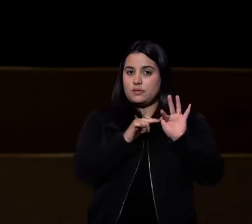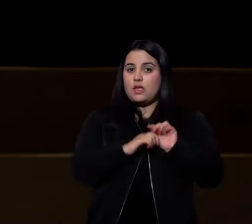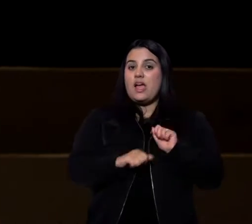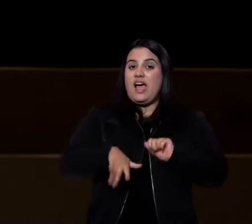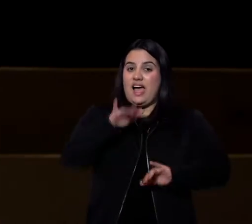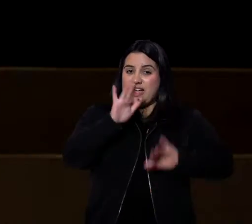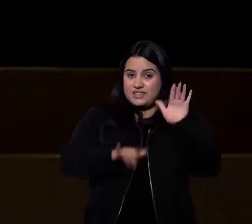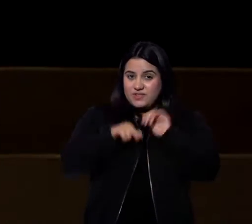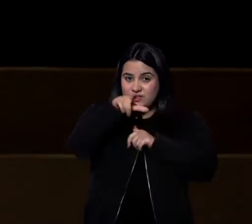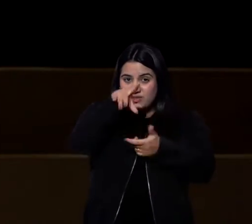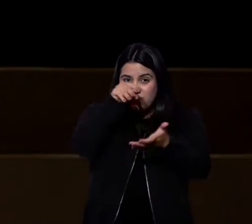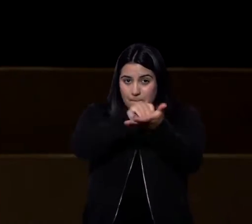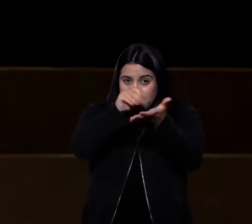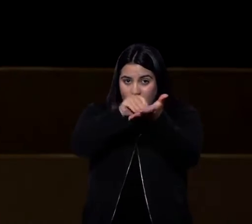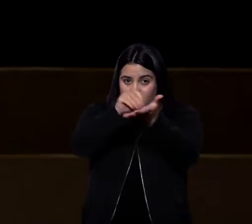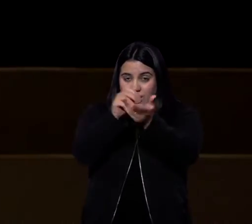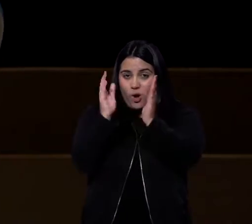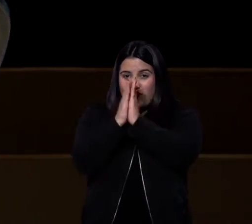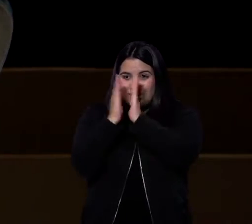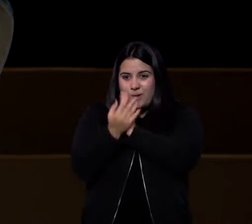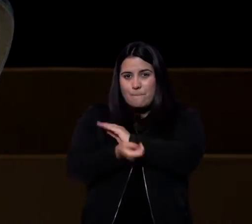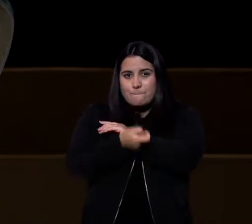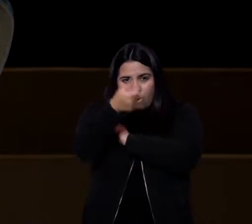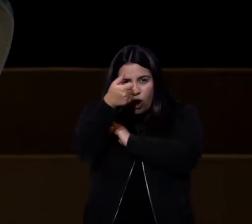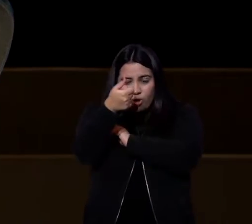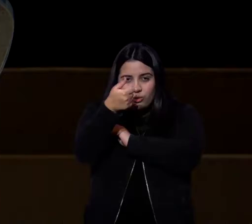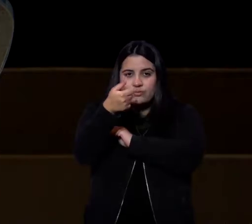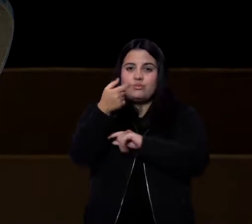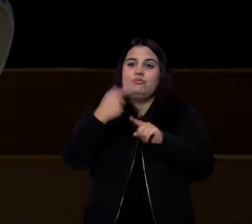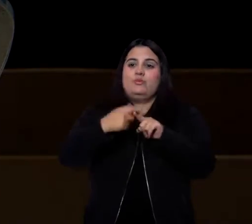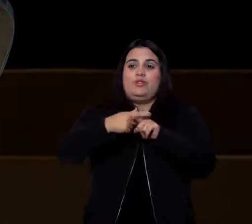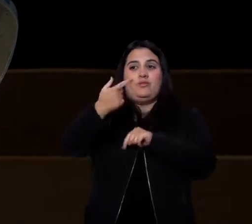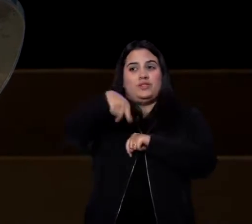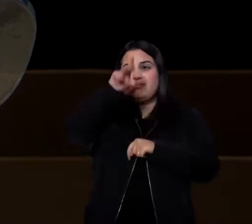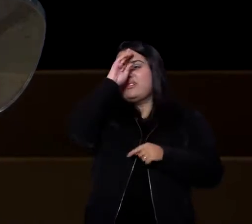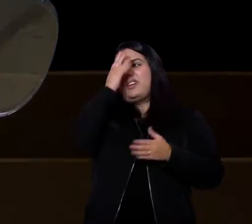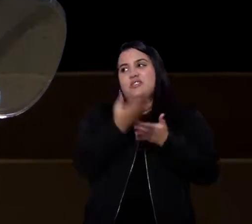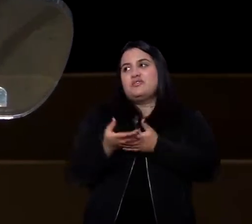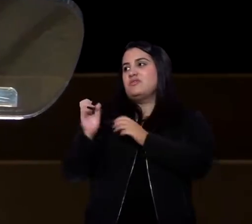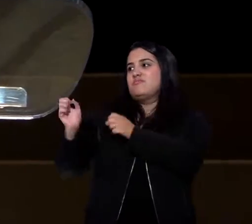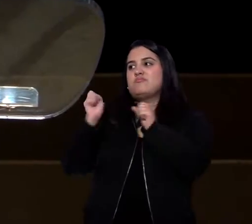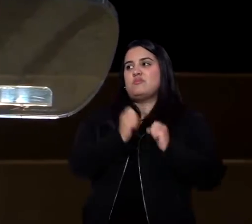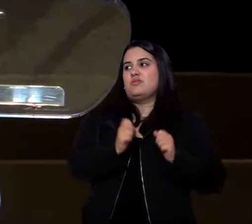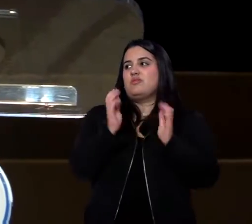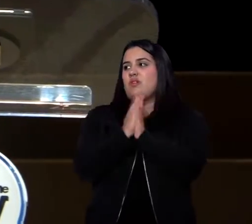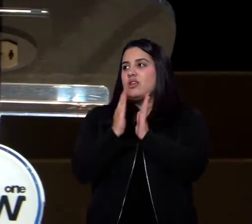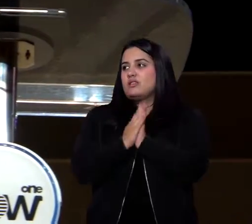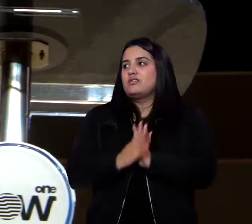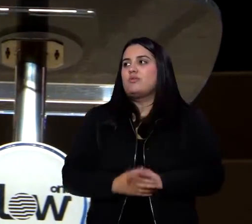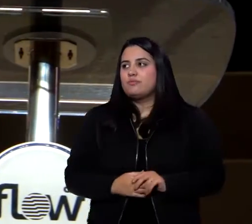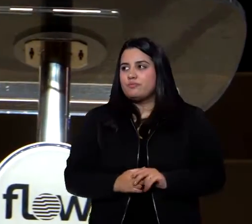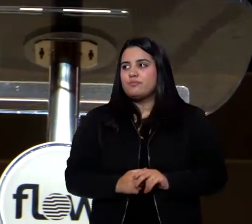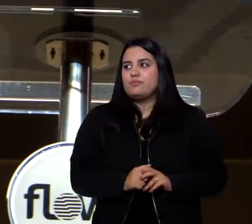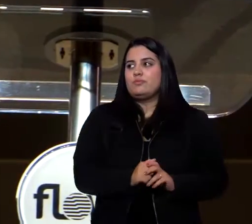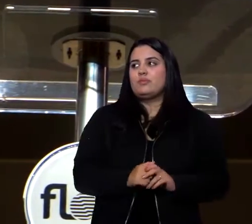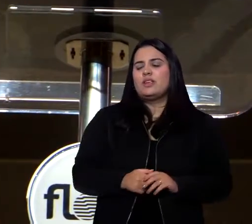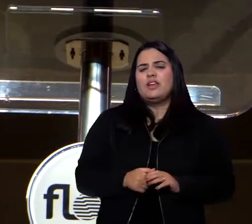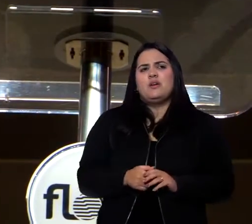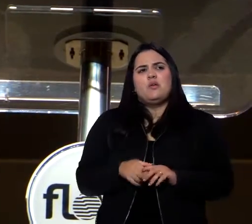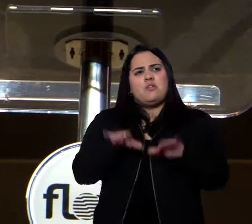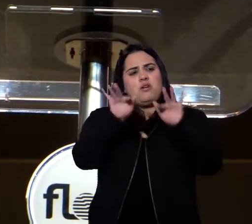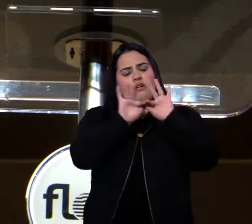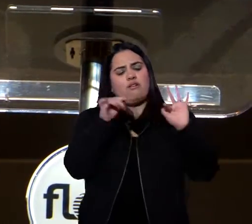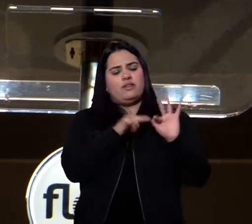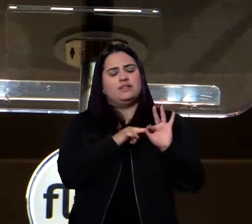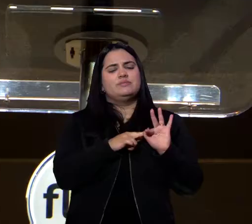você não ora tanto porque você não crê no poder da oração. E quando eu escutei essa frase, eu fiquei, Deus, eu acho que